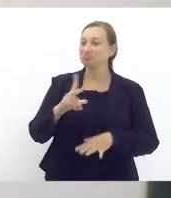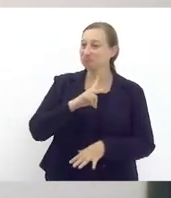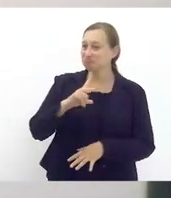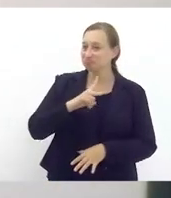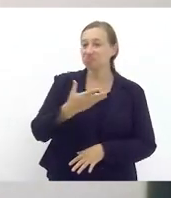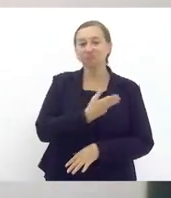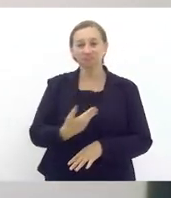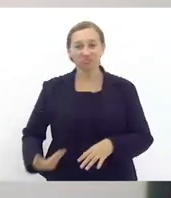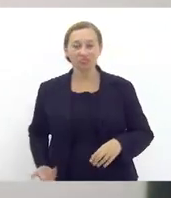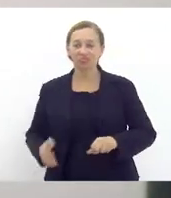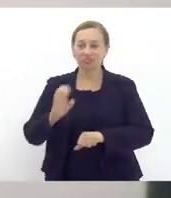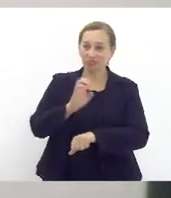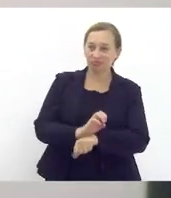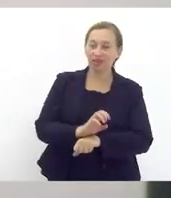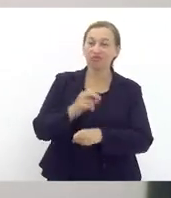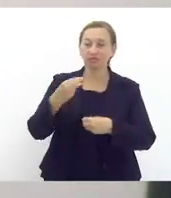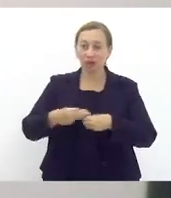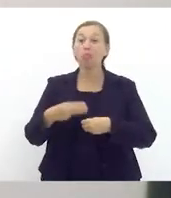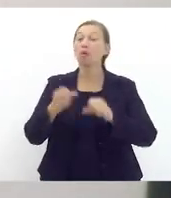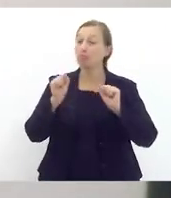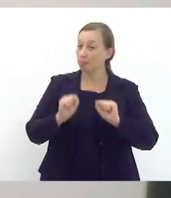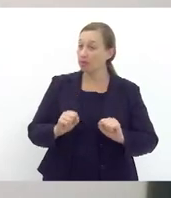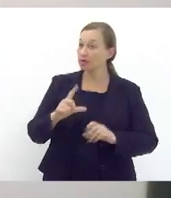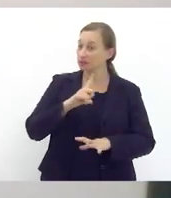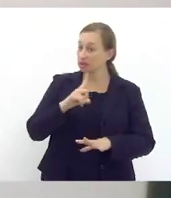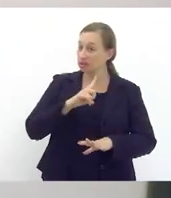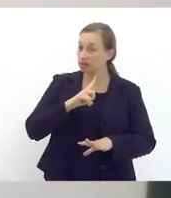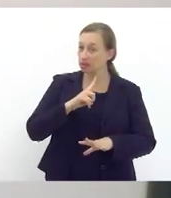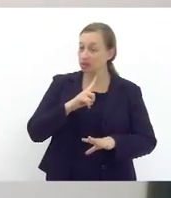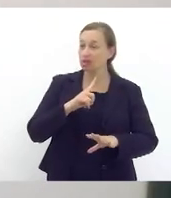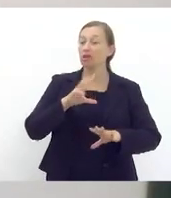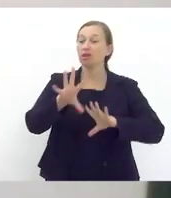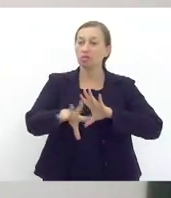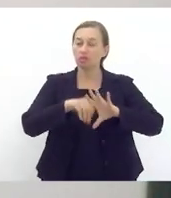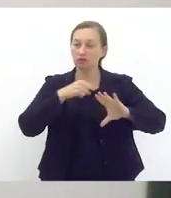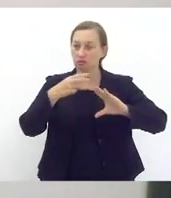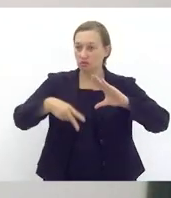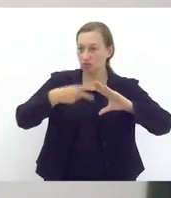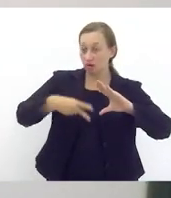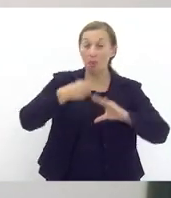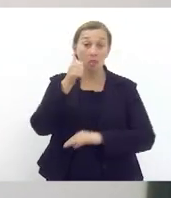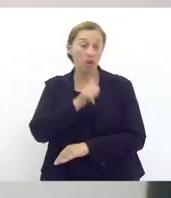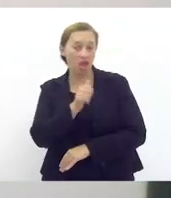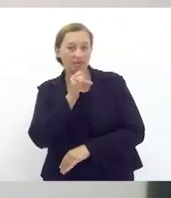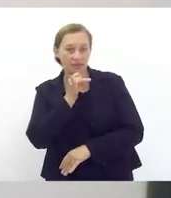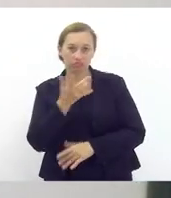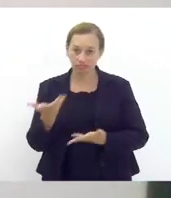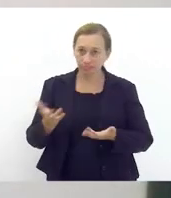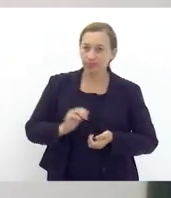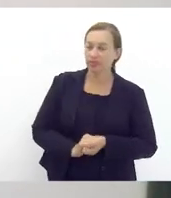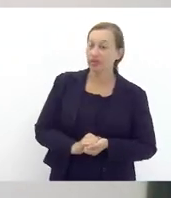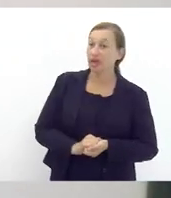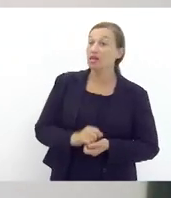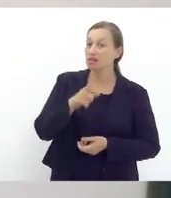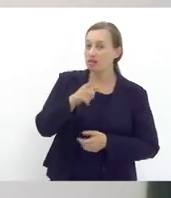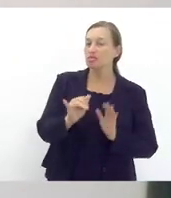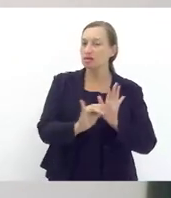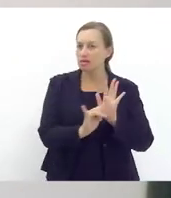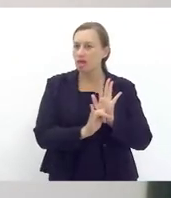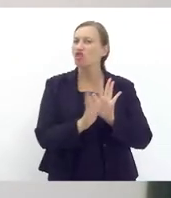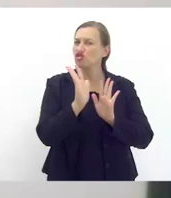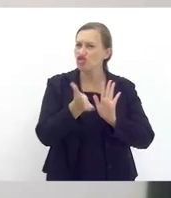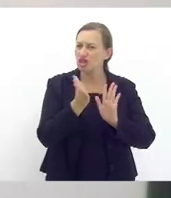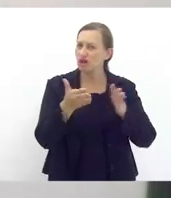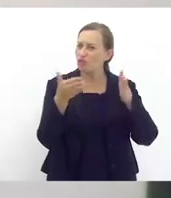estaduais podem ter por exemplo um recorte é produção de visual para mulheres por exemplo aí nesse edital que já